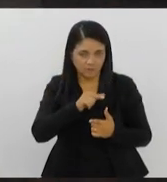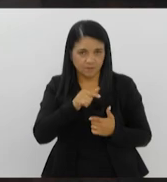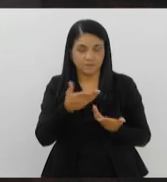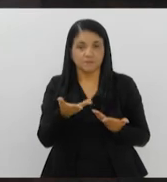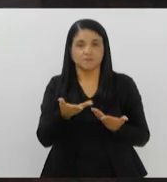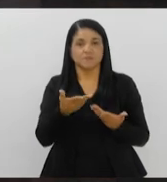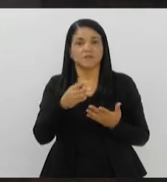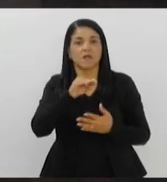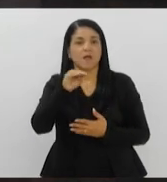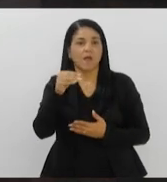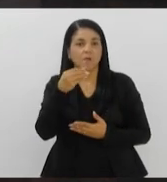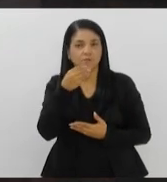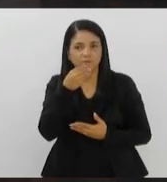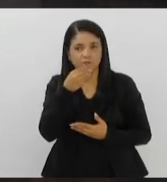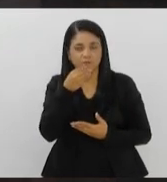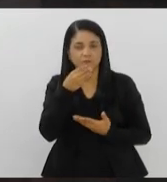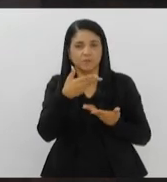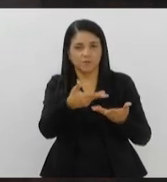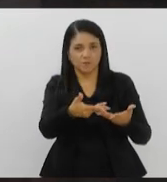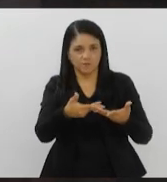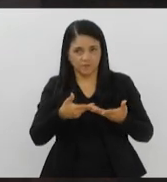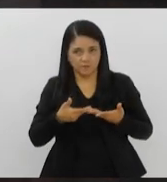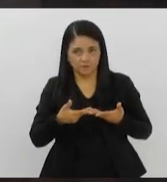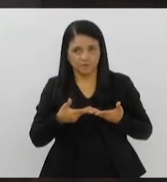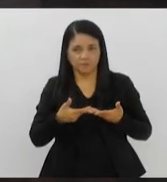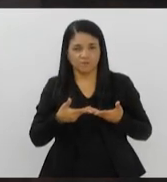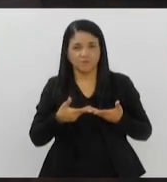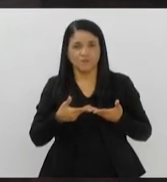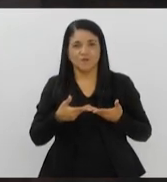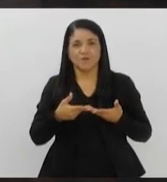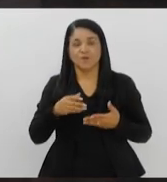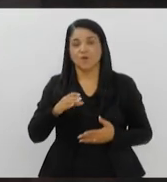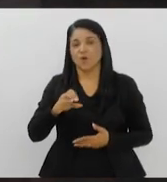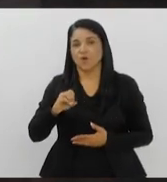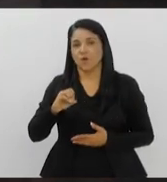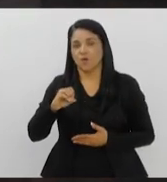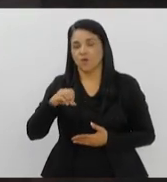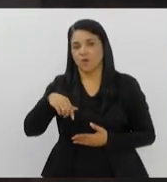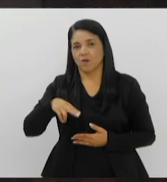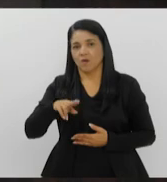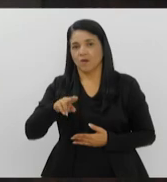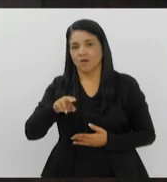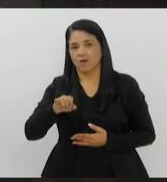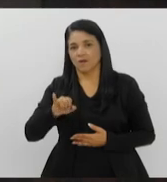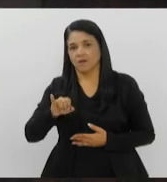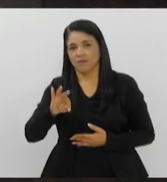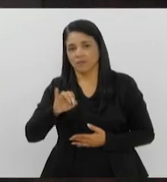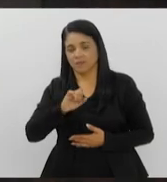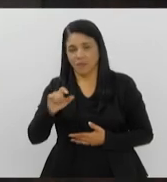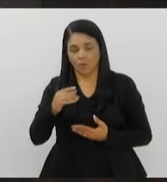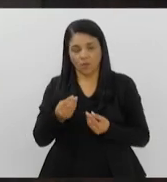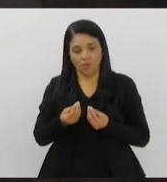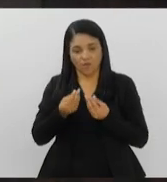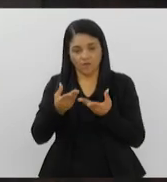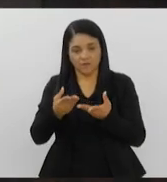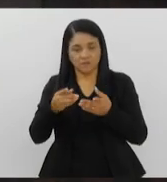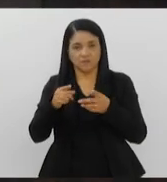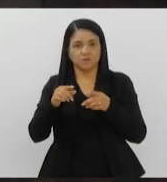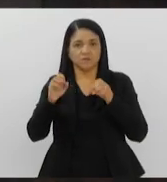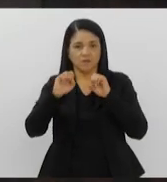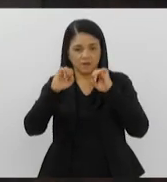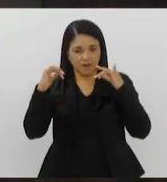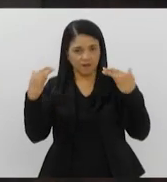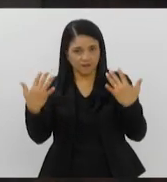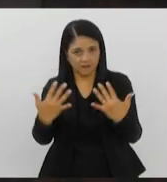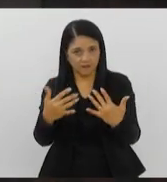aproveito para convidá-los para um coquel que será oferecido na galeria e